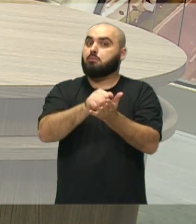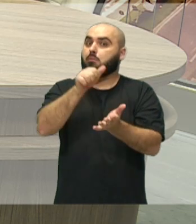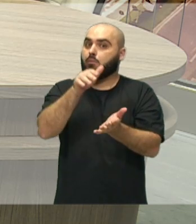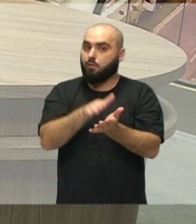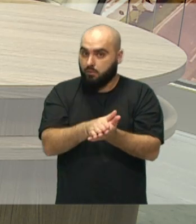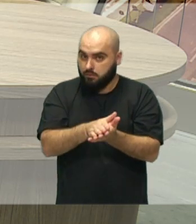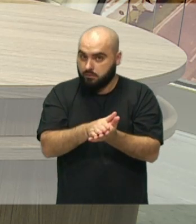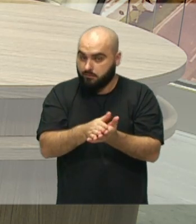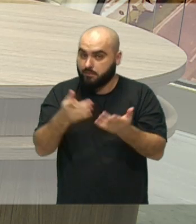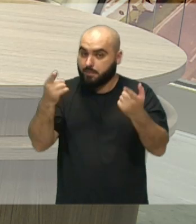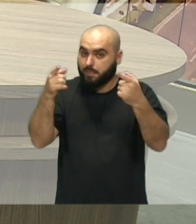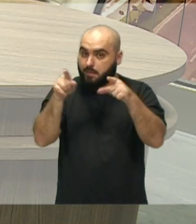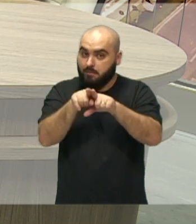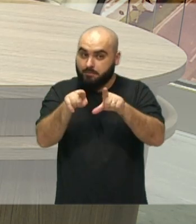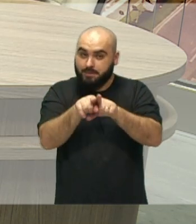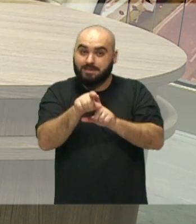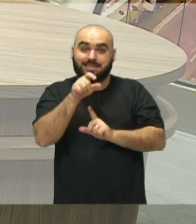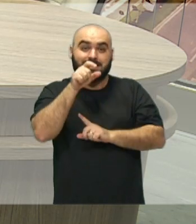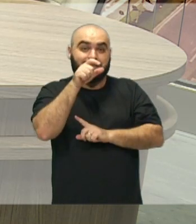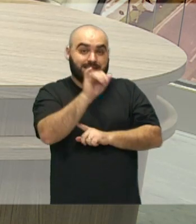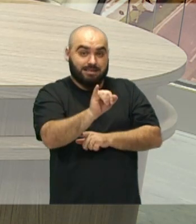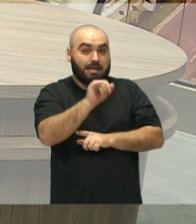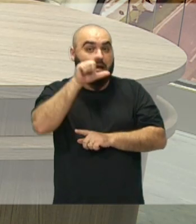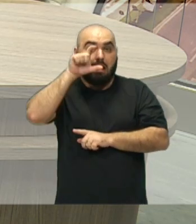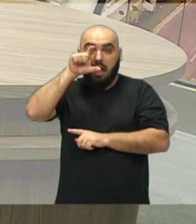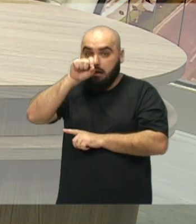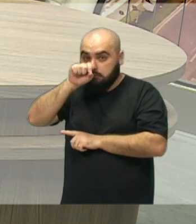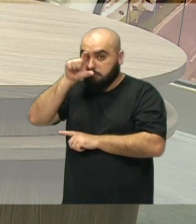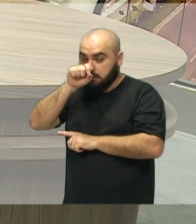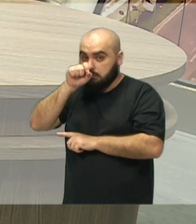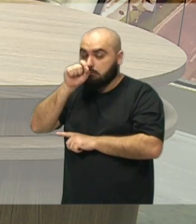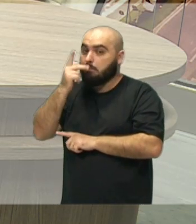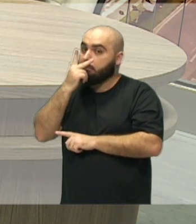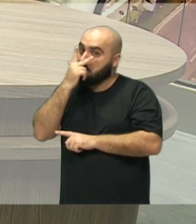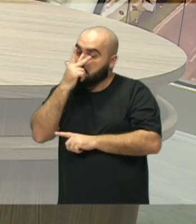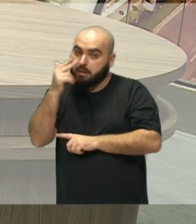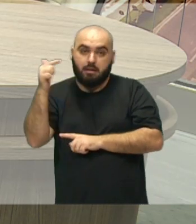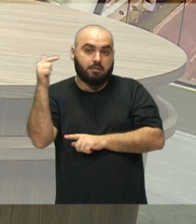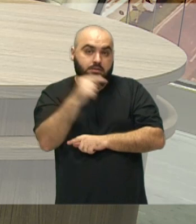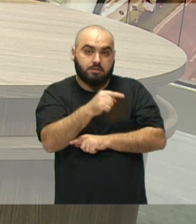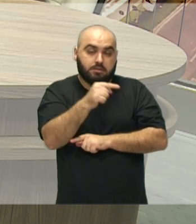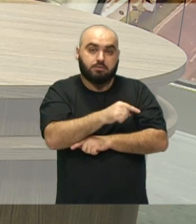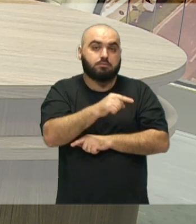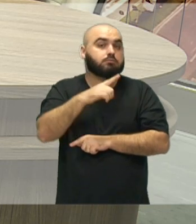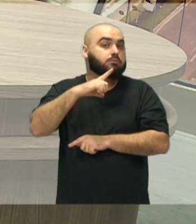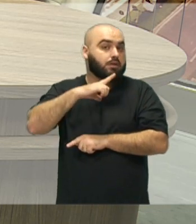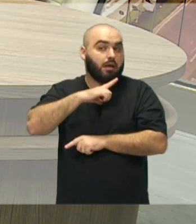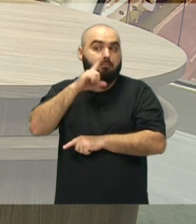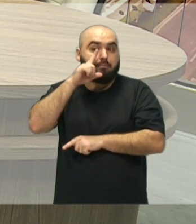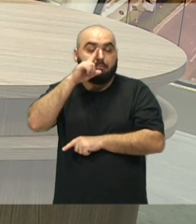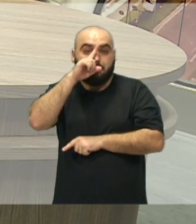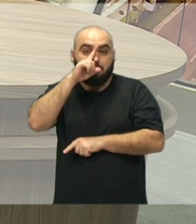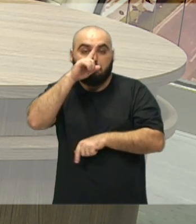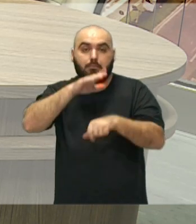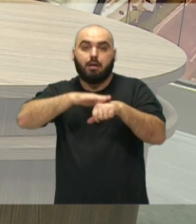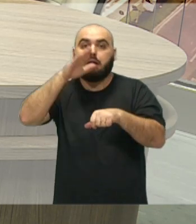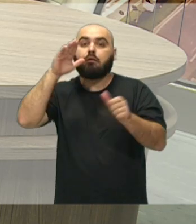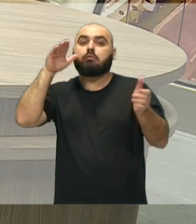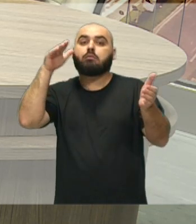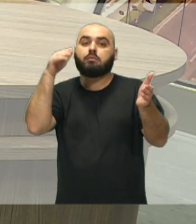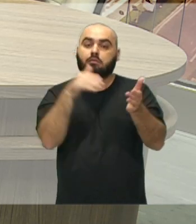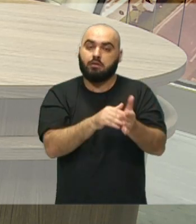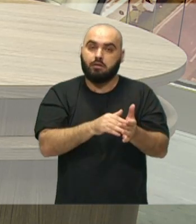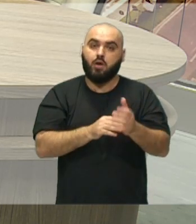silvestres e, em caso de ser aves, isso é agravado ainda porque a punição pode ir